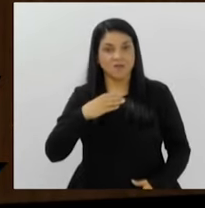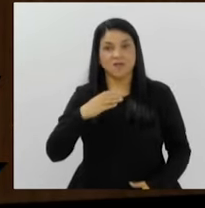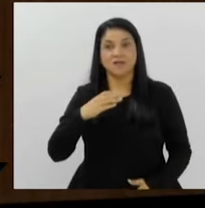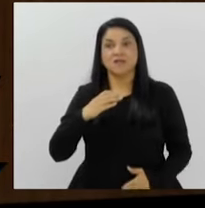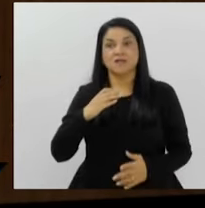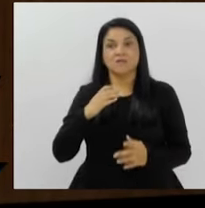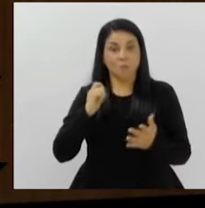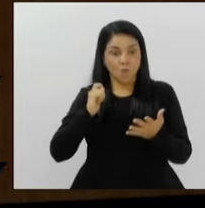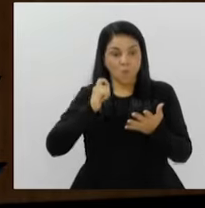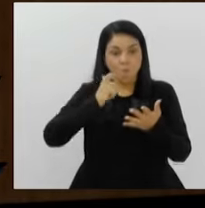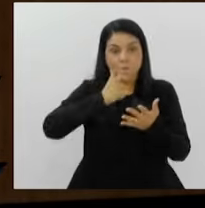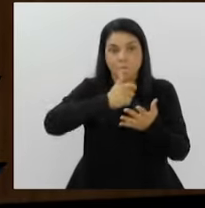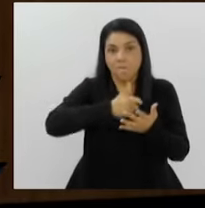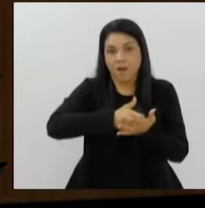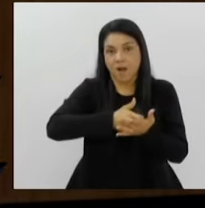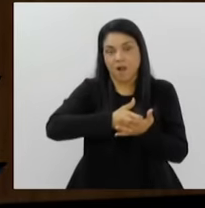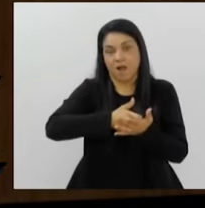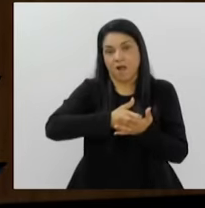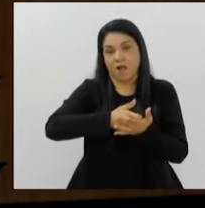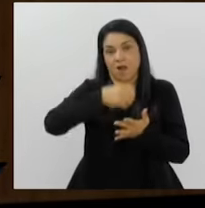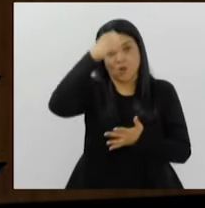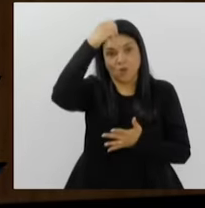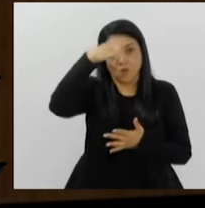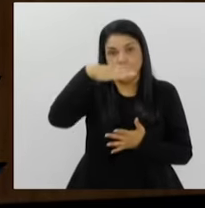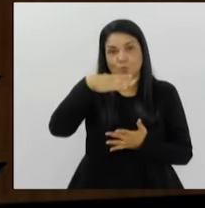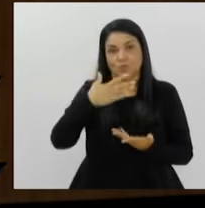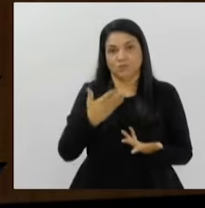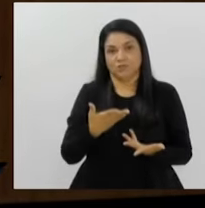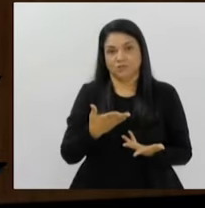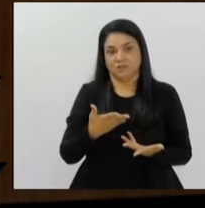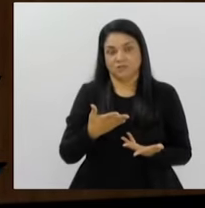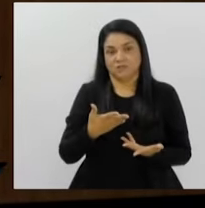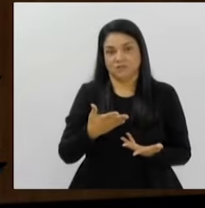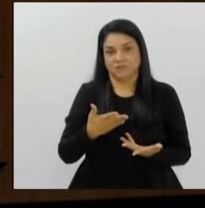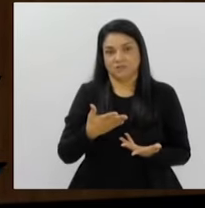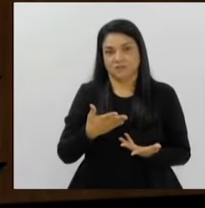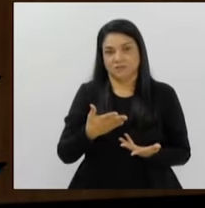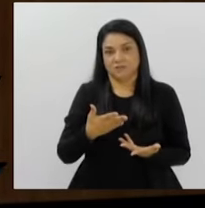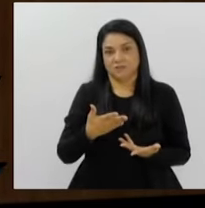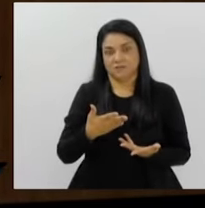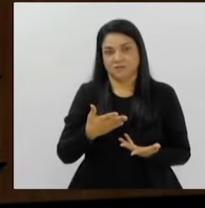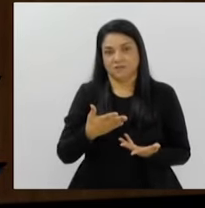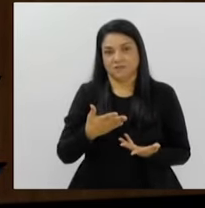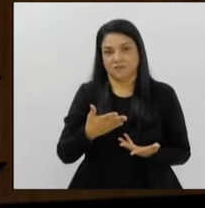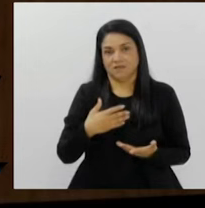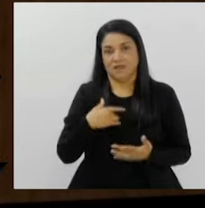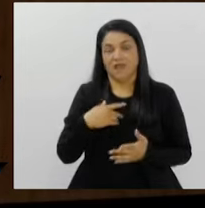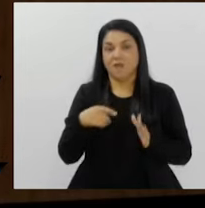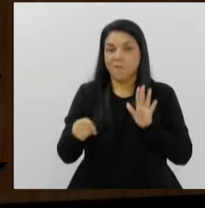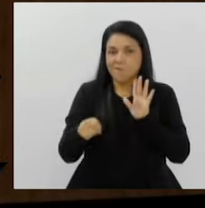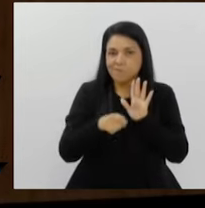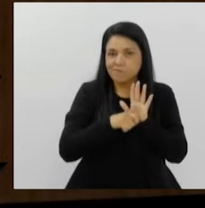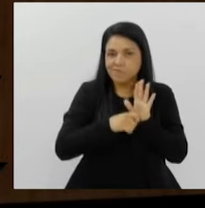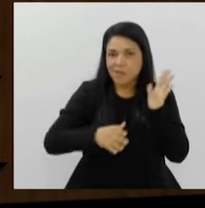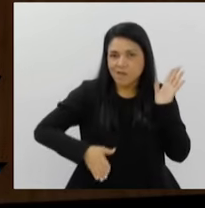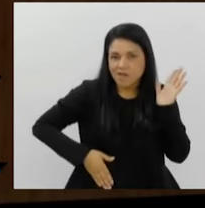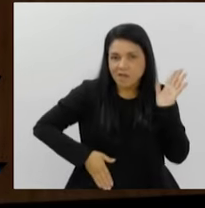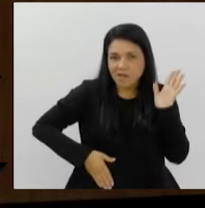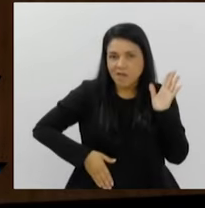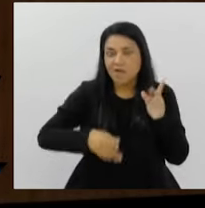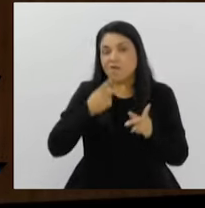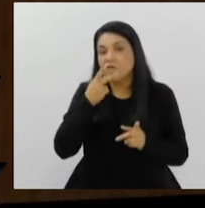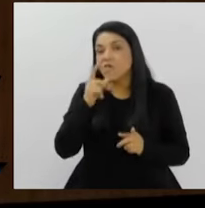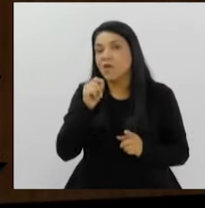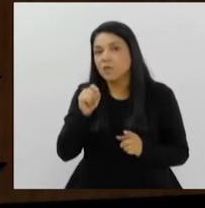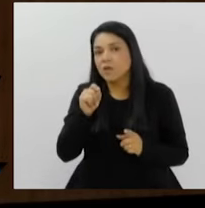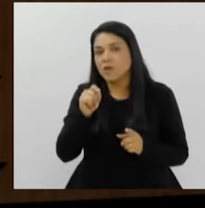vou ter que pagar uma fortuna. E eles falam, mas para que você pague essa fortuna, você tem